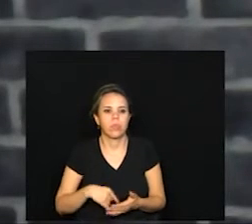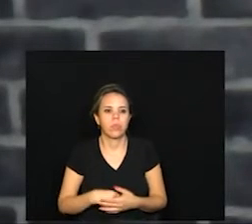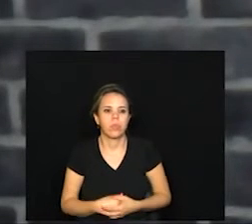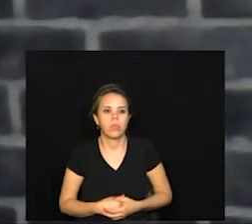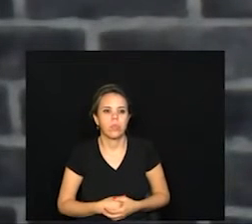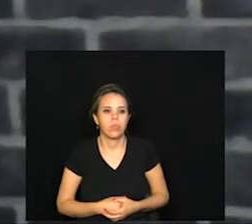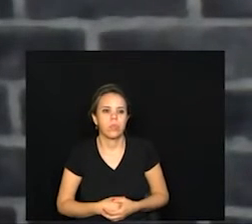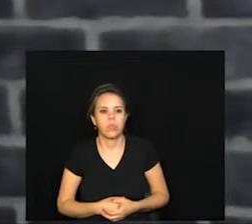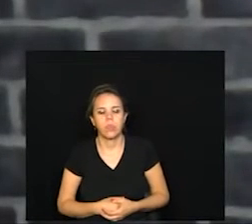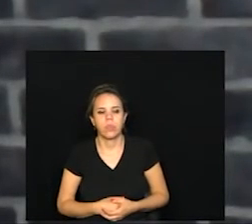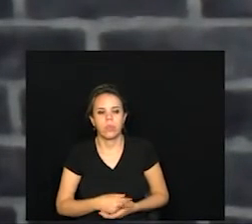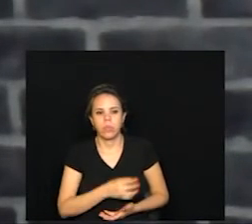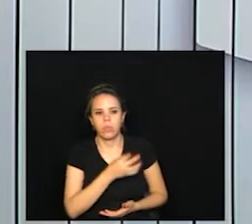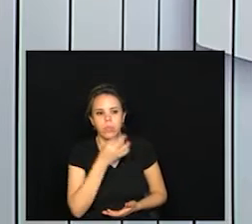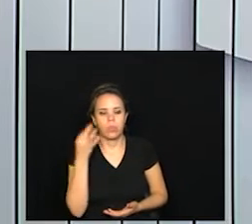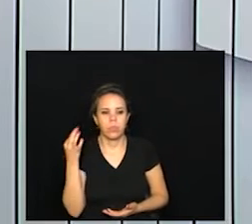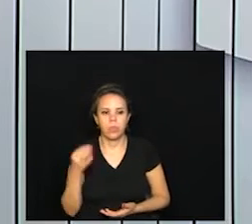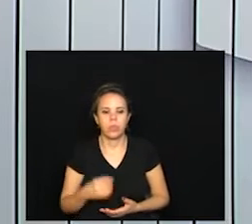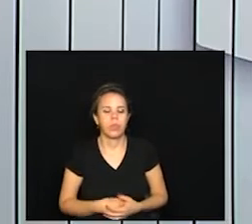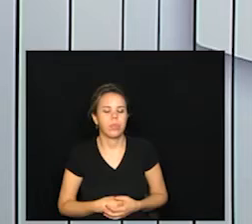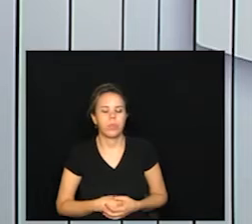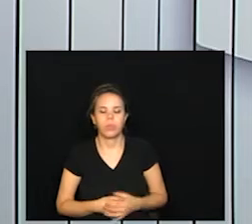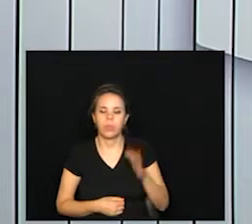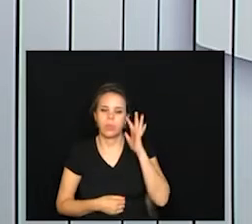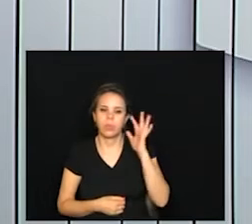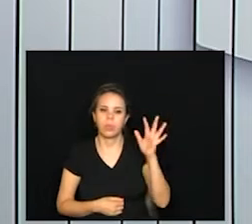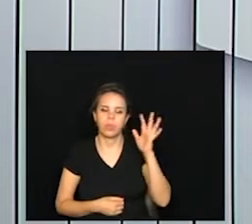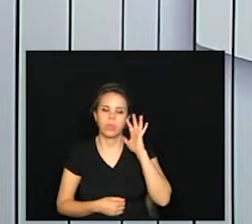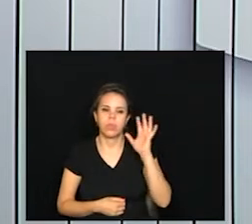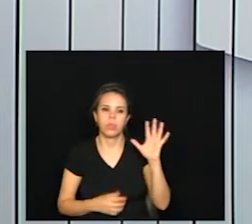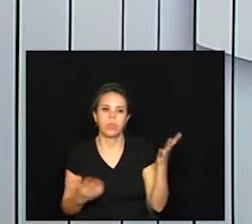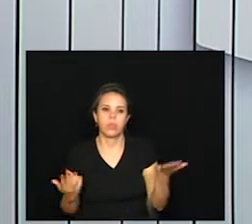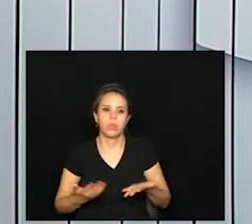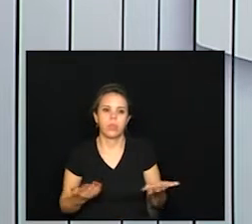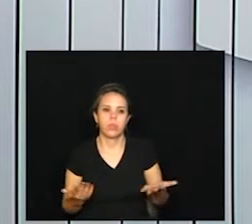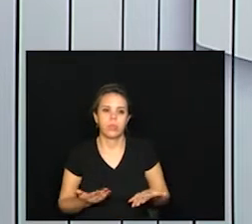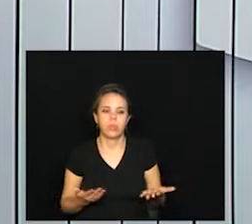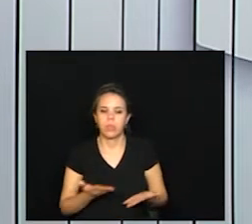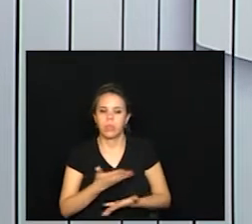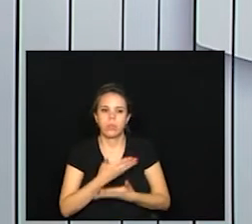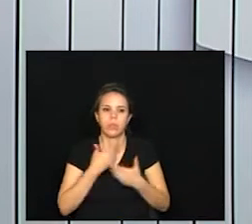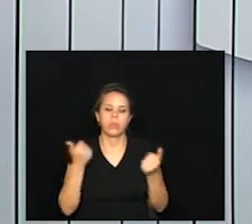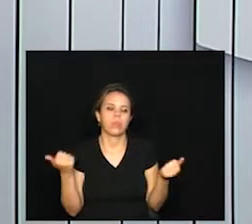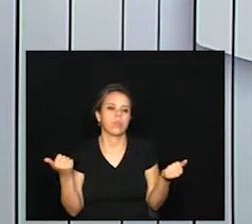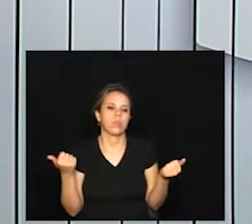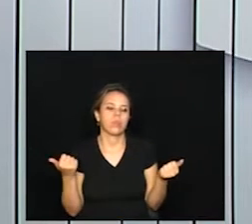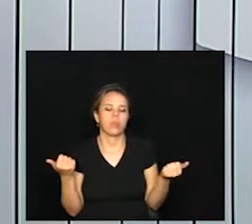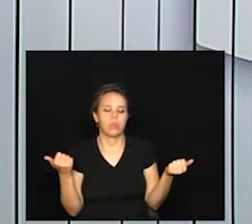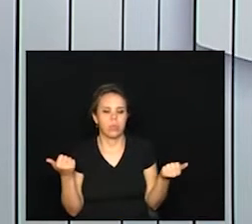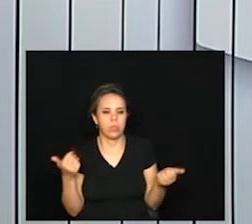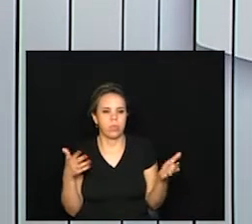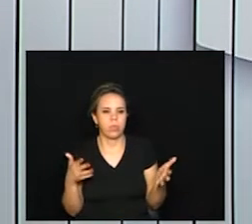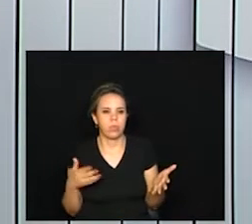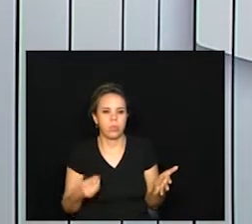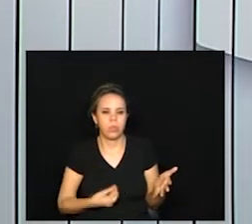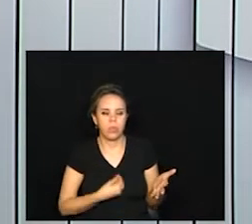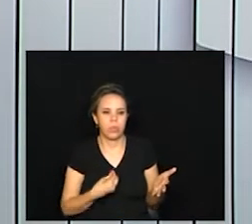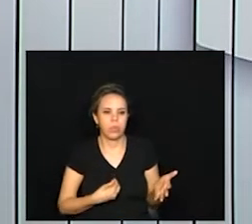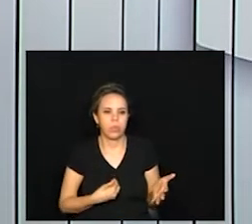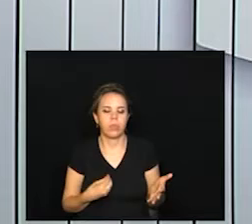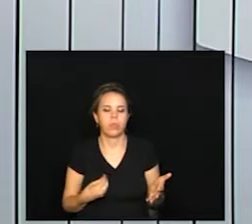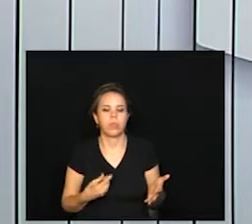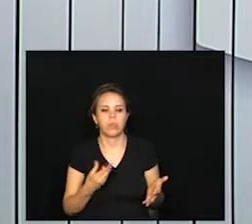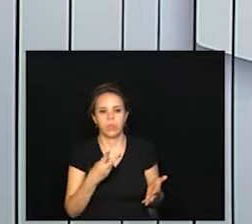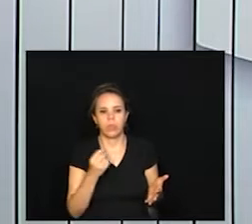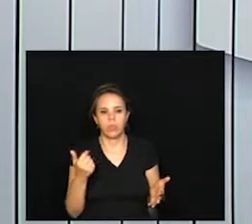documentos. Ótimo. Imaginando um cenário agora com a melhora da pandemia, seja em